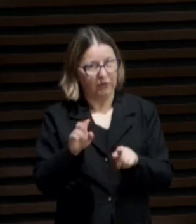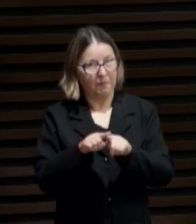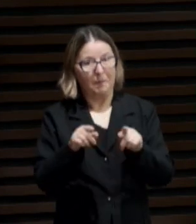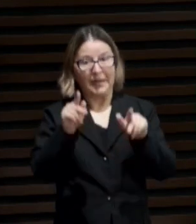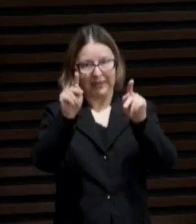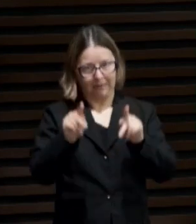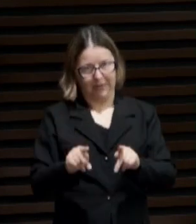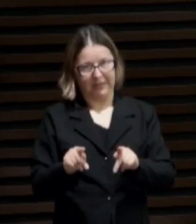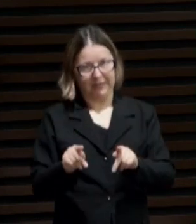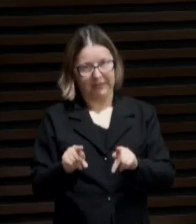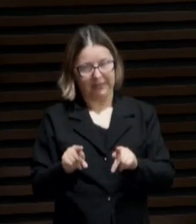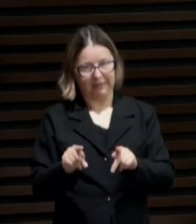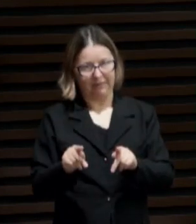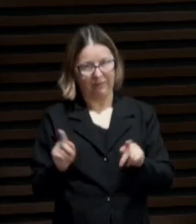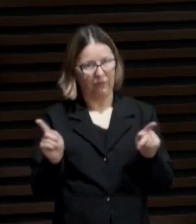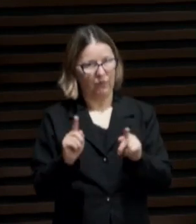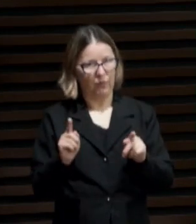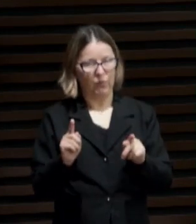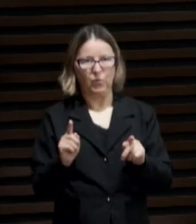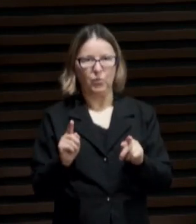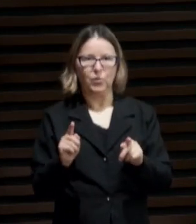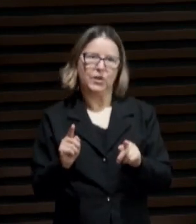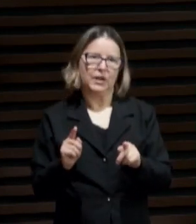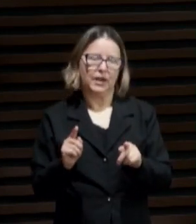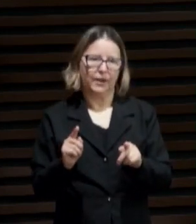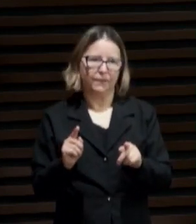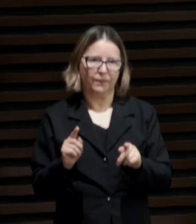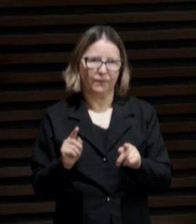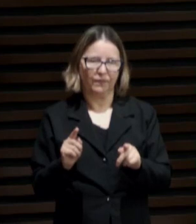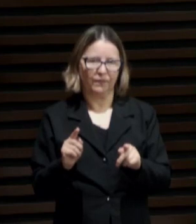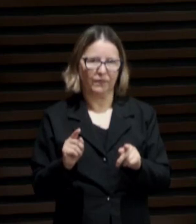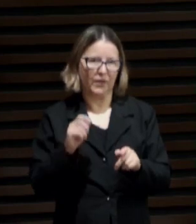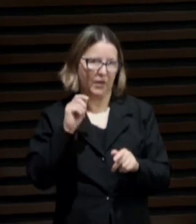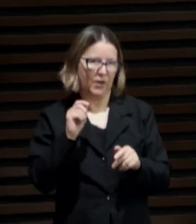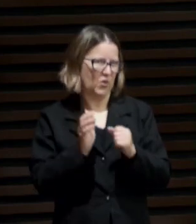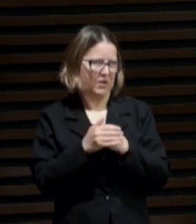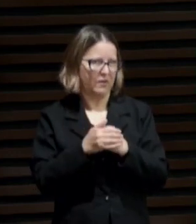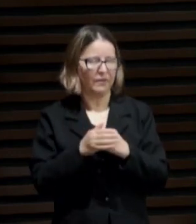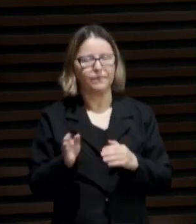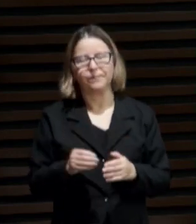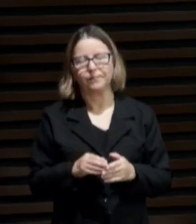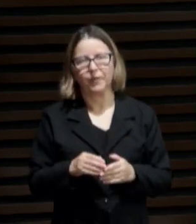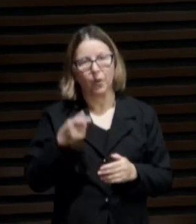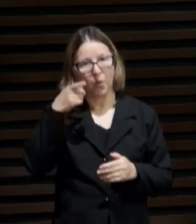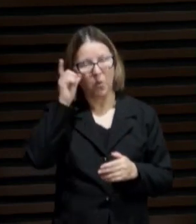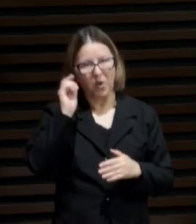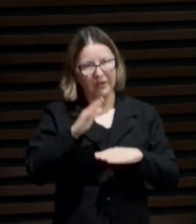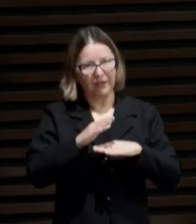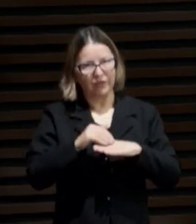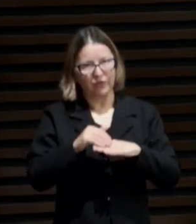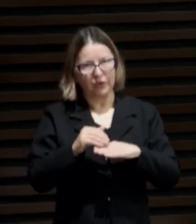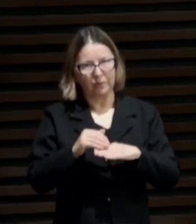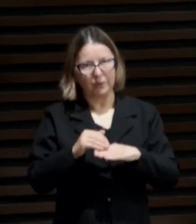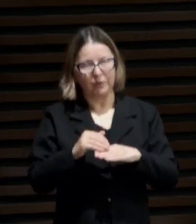quantas vezes, ontem nós tivemos um jantar, nós estamos chamando os pais de adolescentes, de